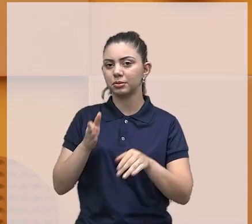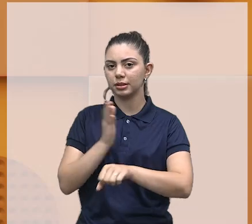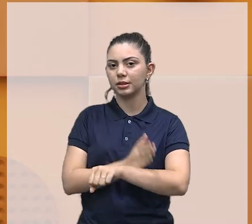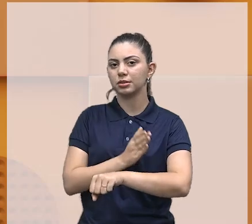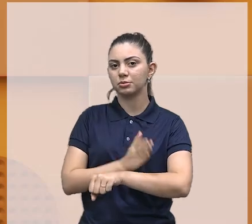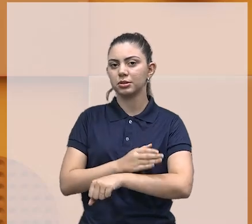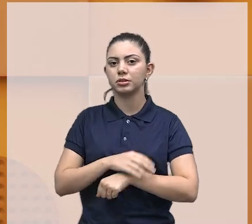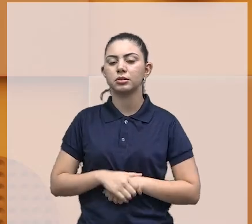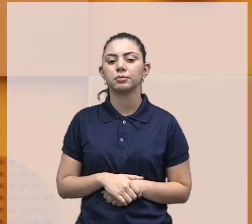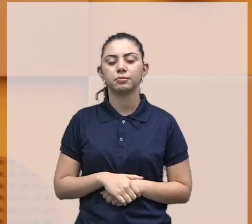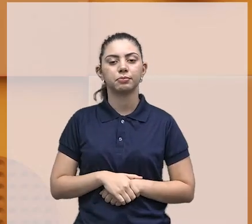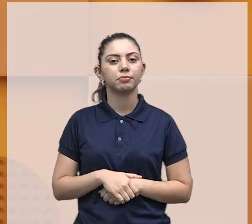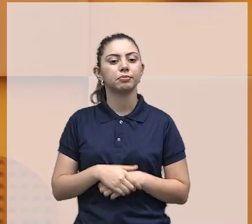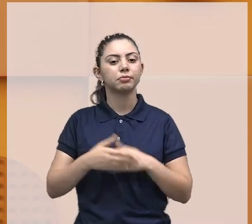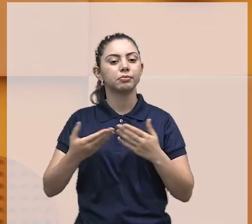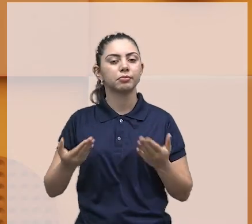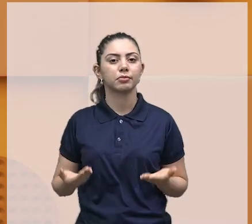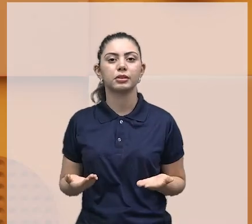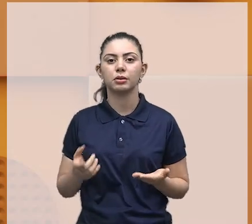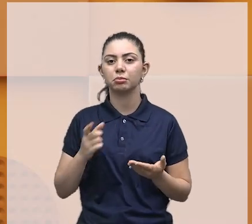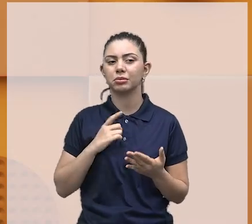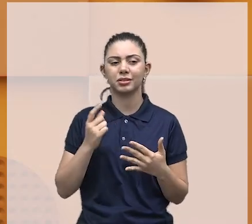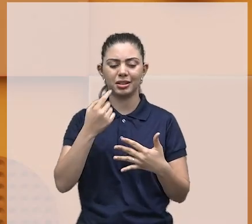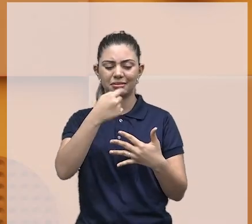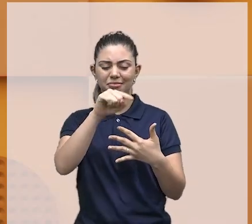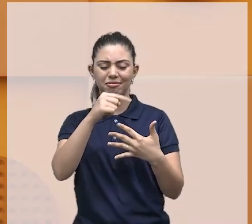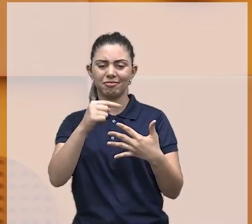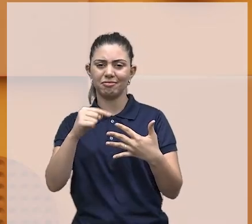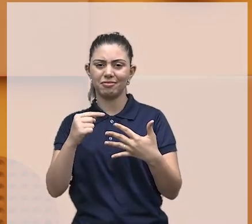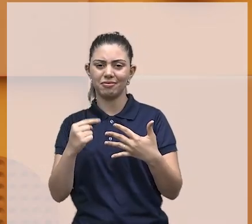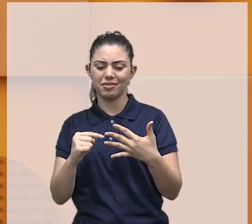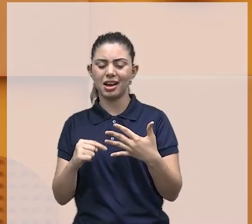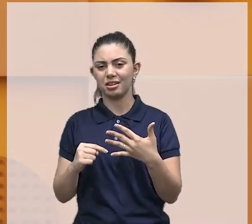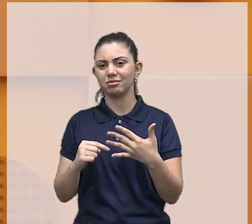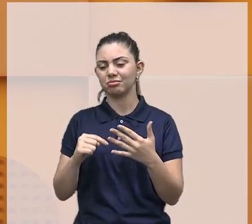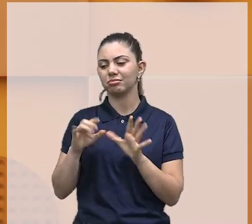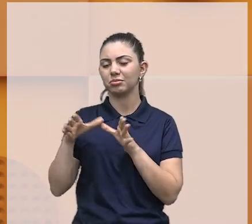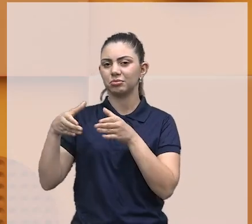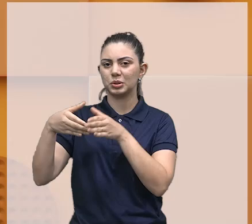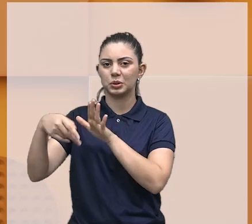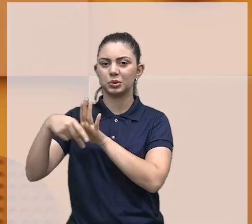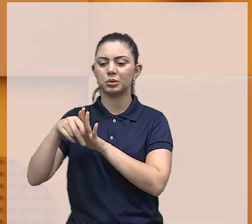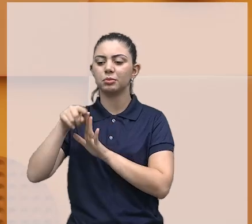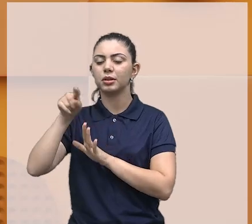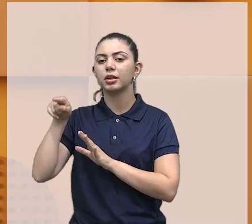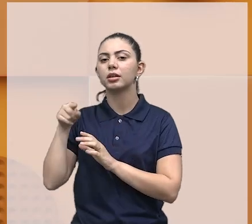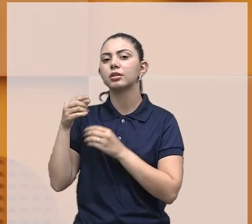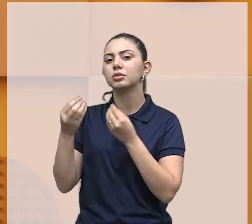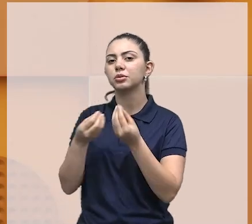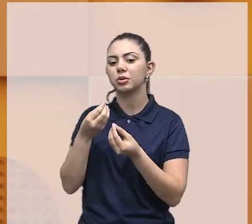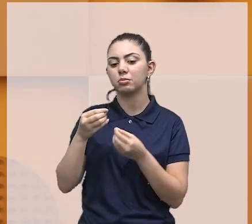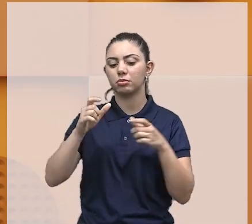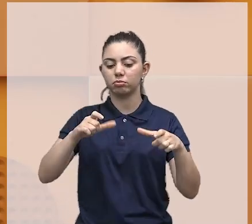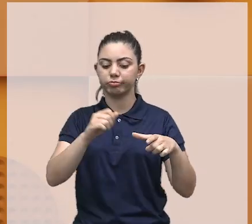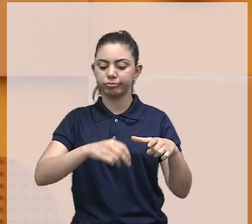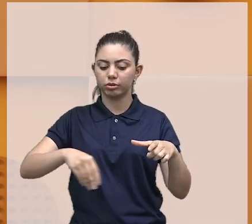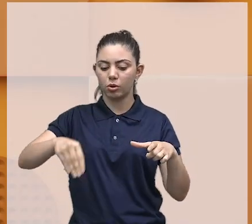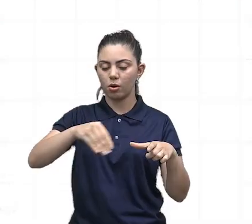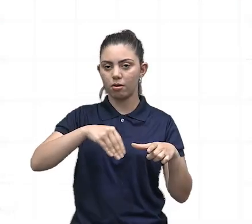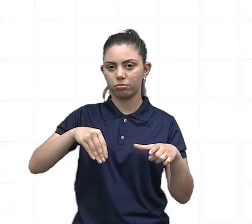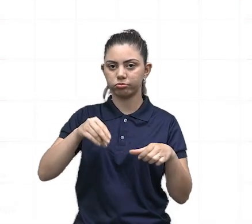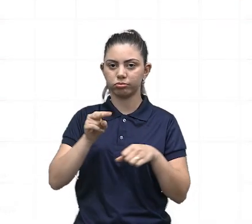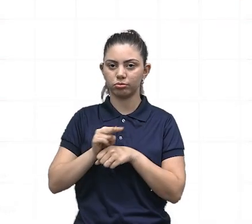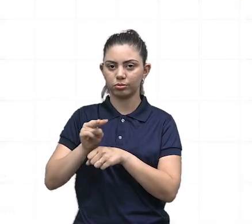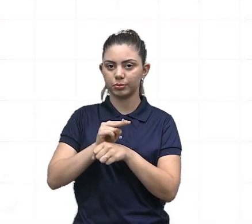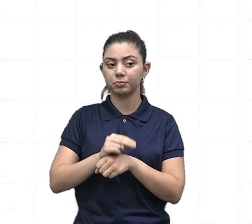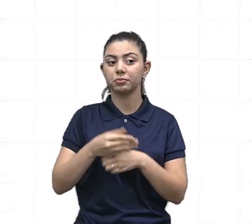certo? Então, olha só, os duques, os marqueses, os condes, né, então, eles cuidavam, teoricamente, ali, então, das terras. E se liga